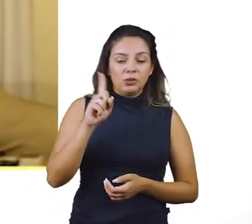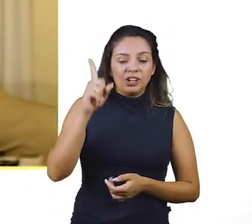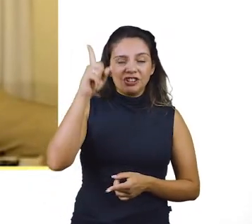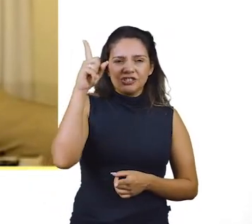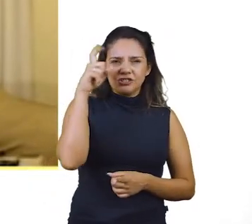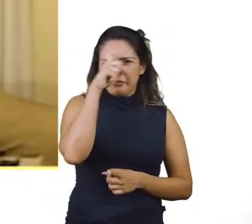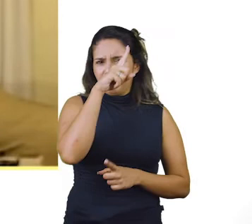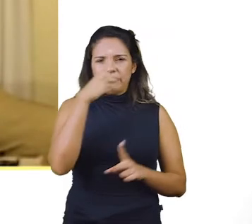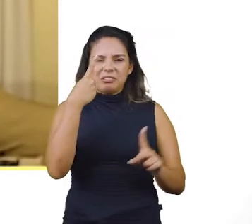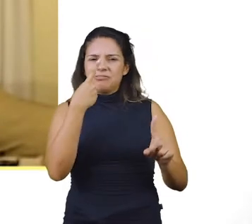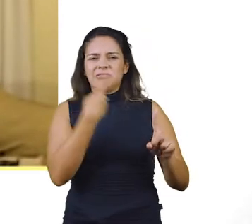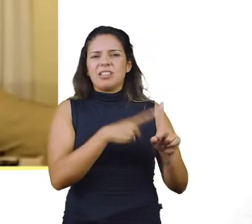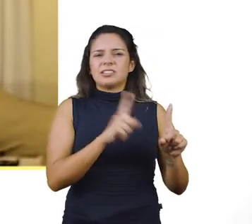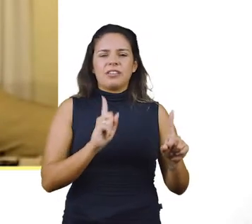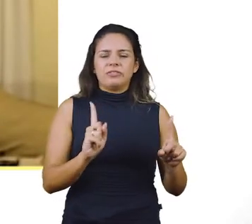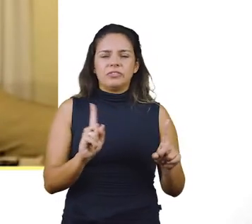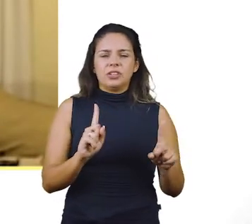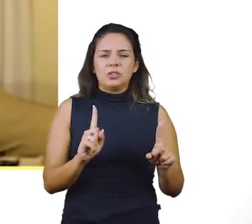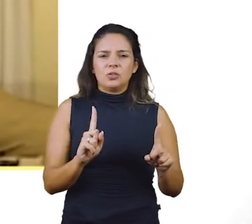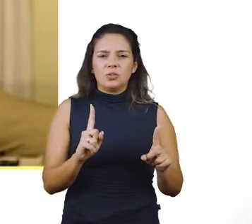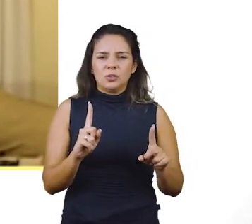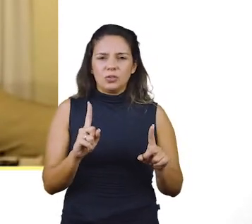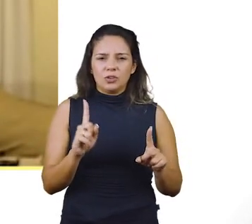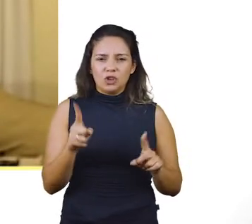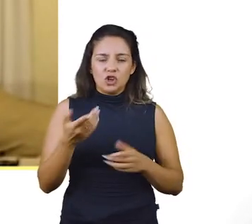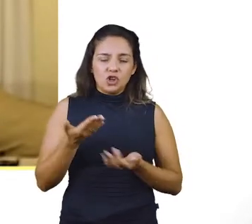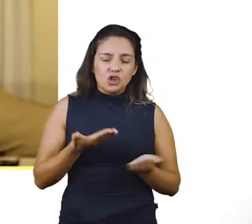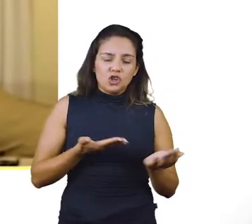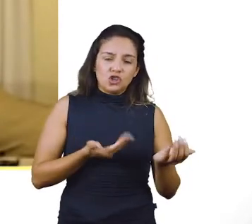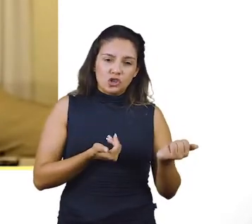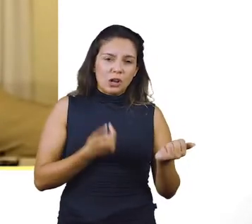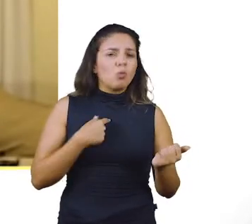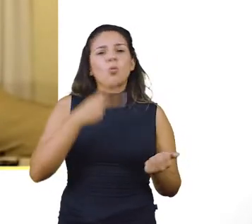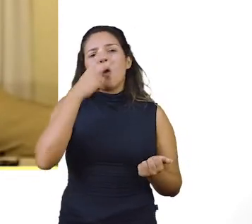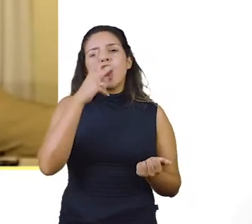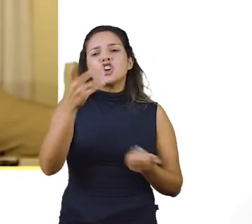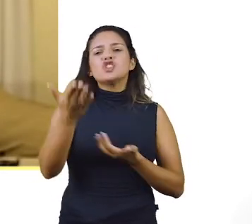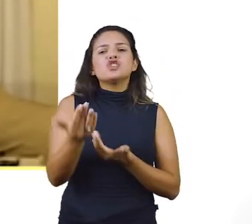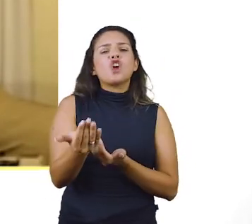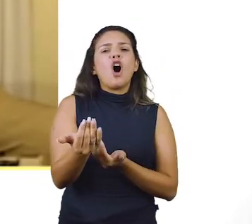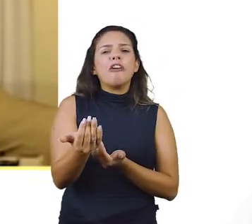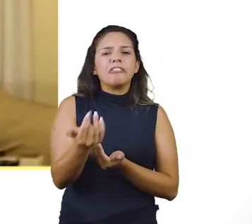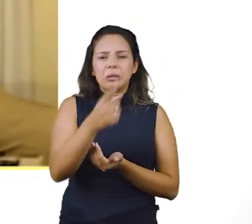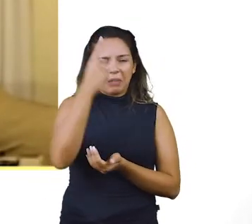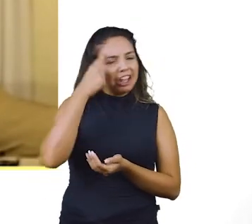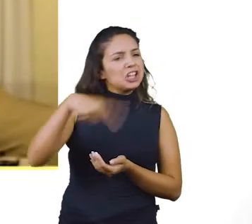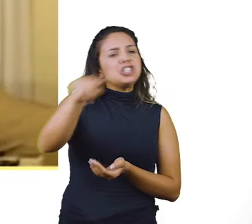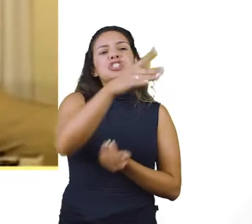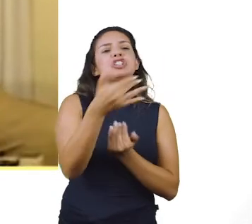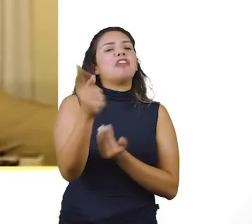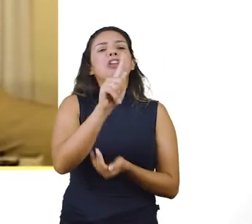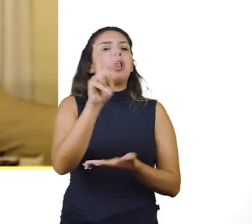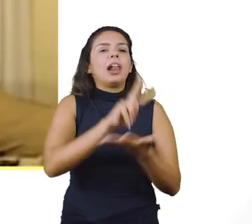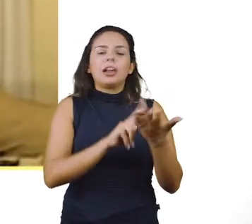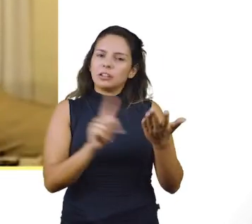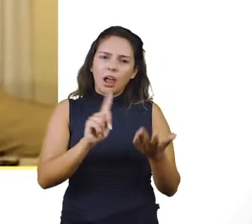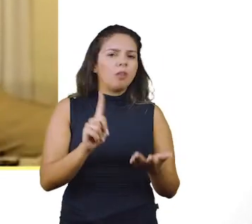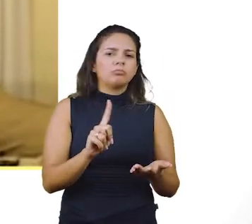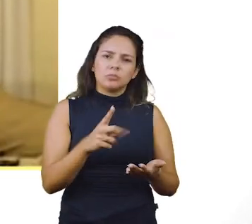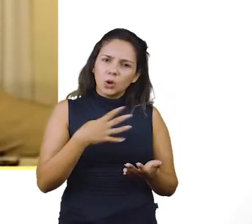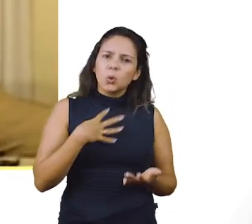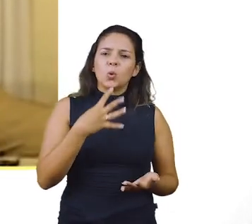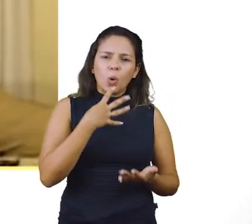si, igual muita gente comenta, que o jovem não lê. Eu tenho algumas experiências da família de jovens que